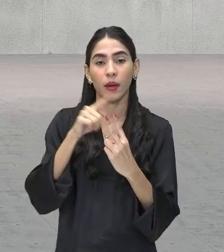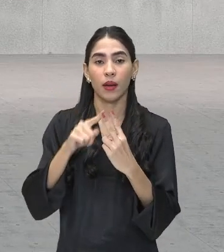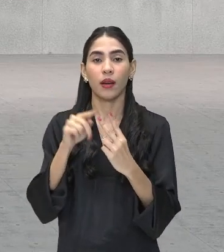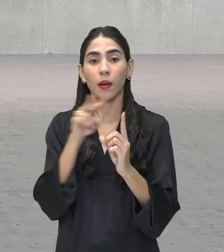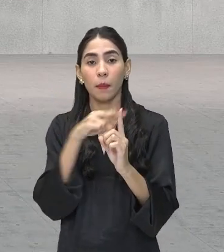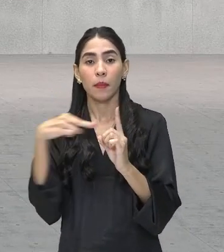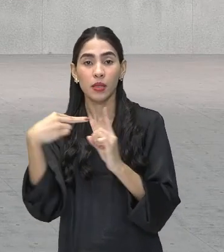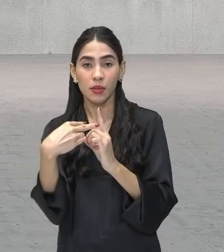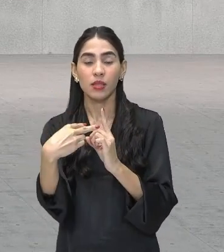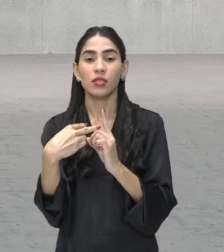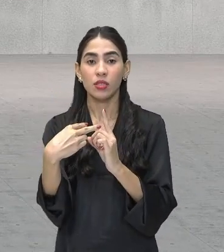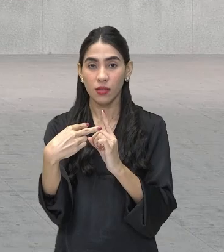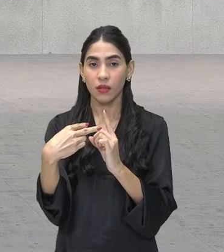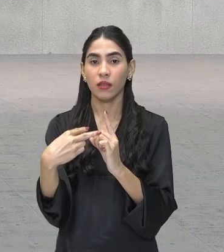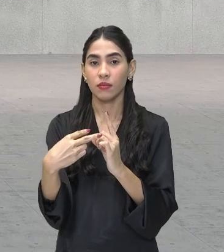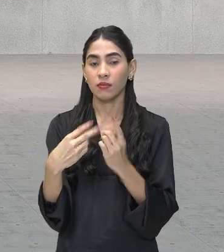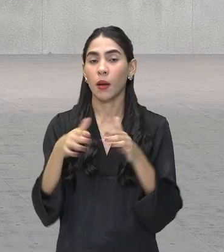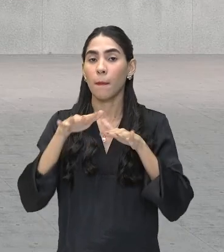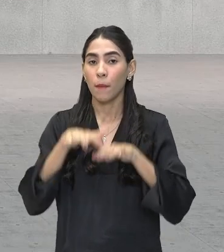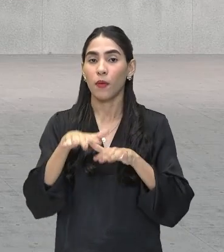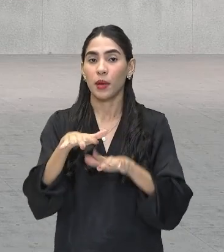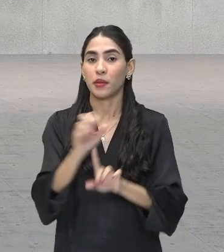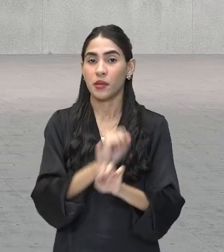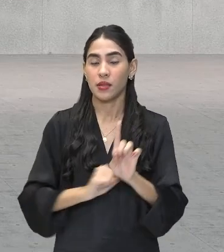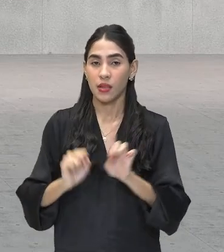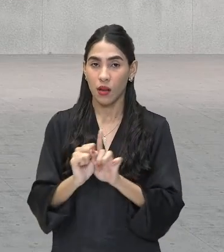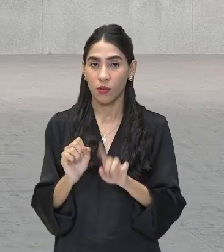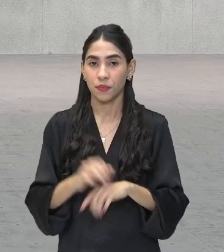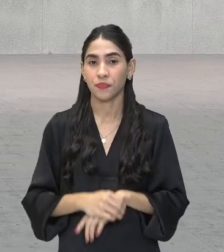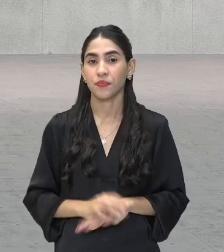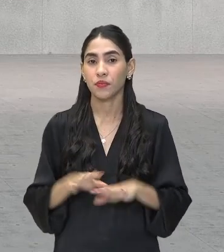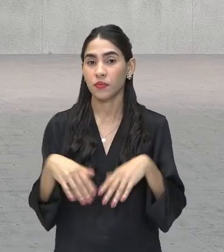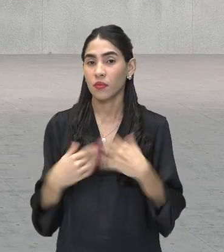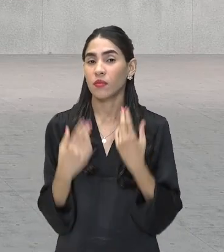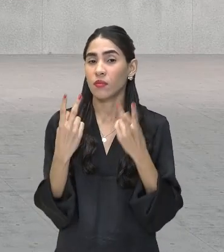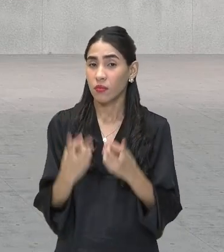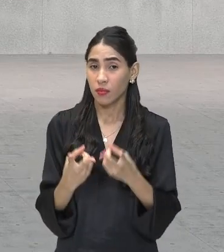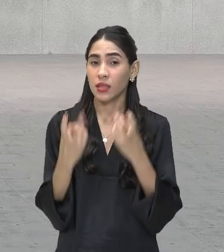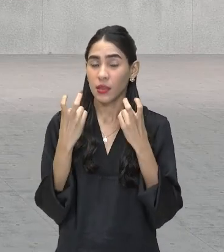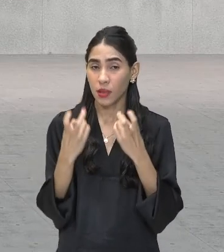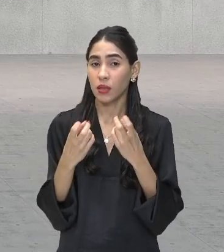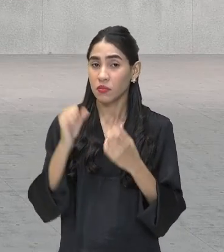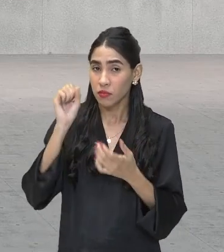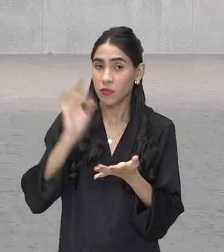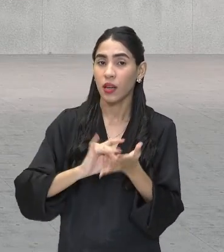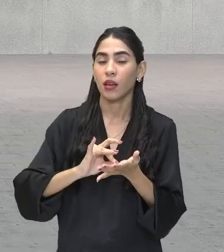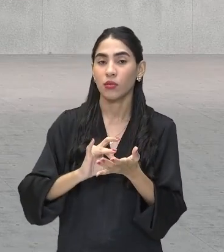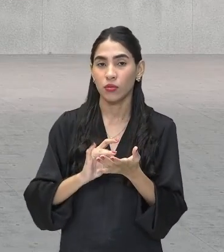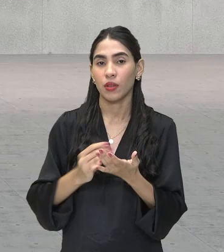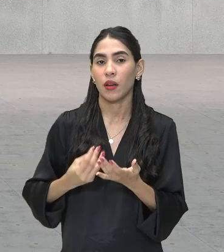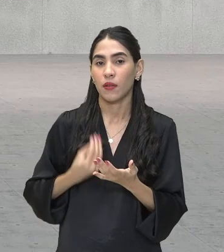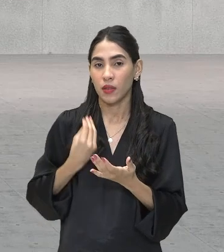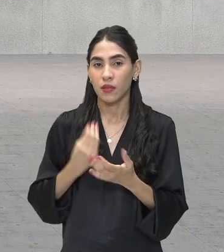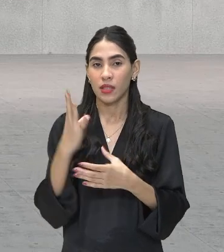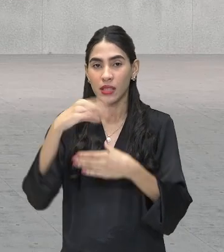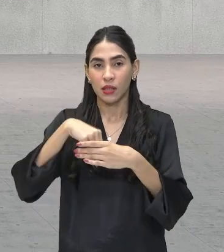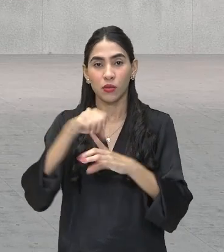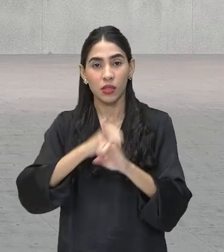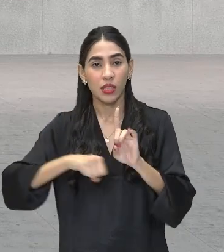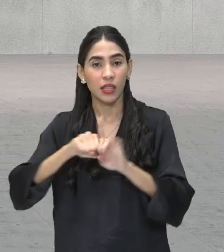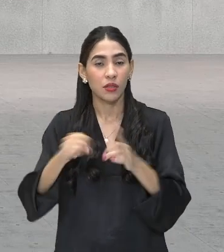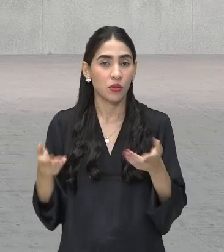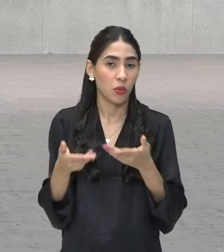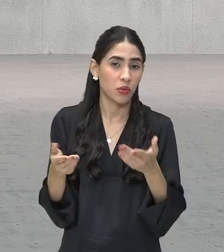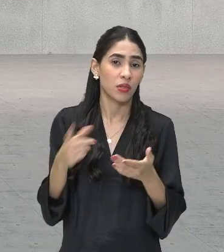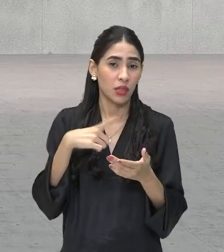de movimentos sociais. Então, a gente vê que isso está presente na sociedade atual. Tem grupos